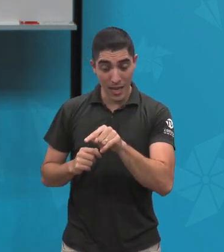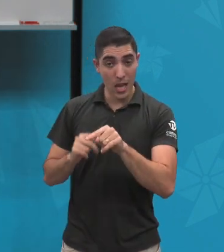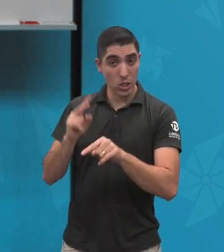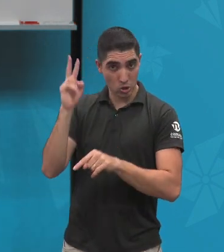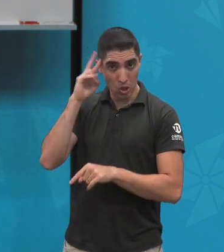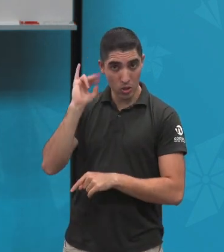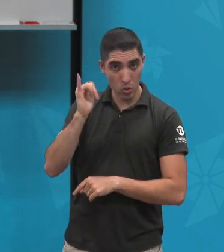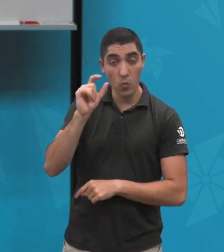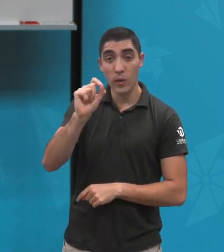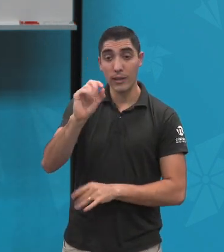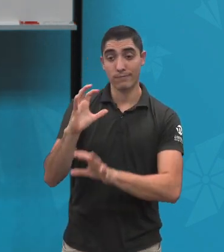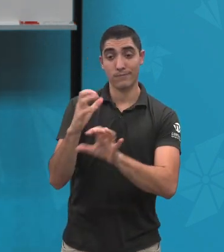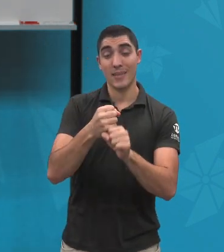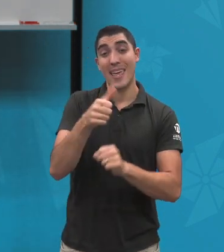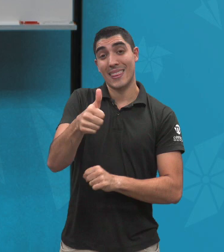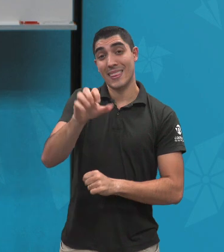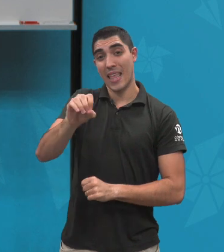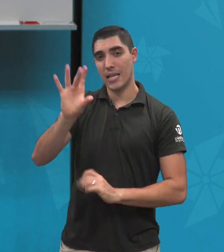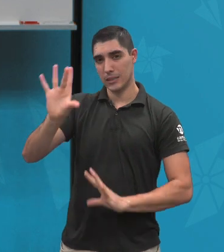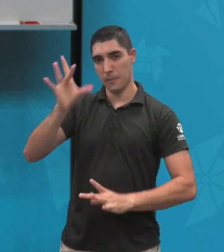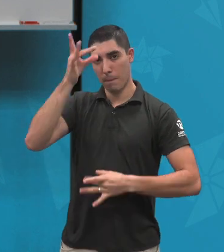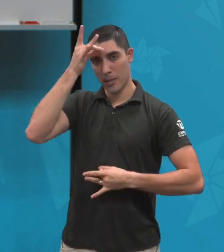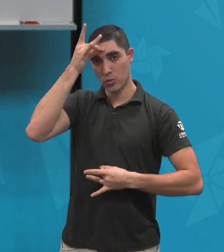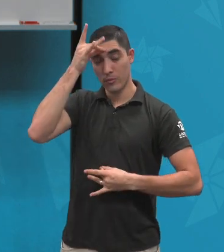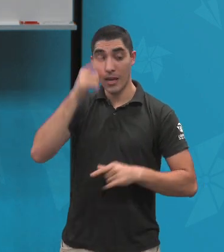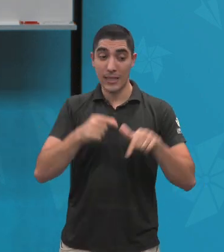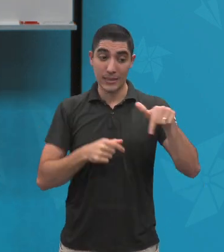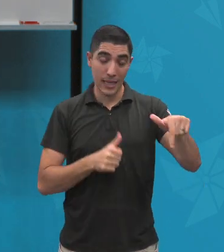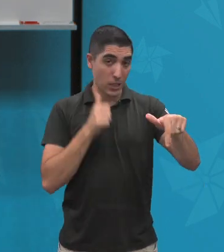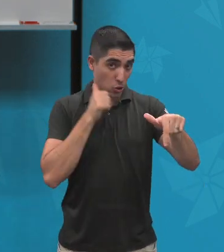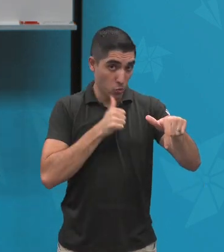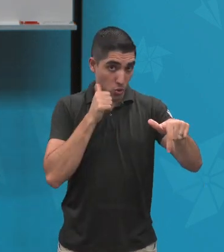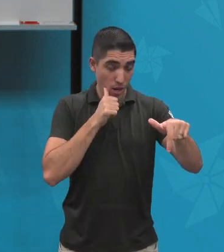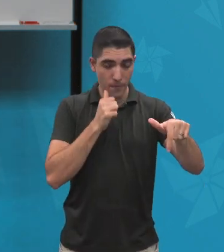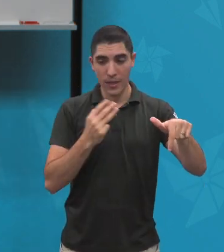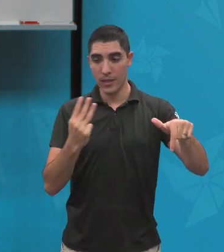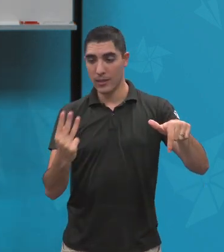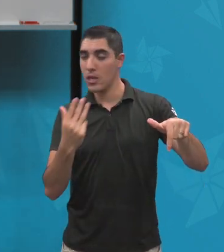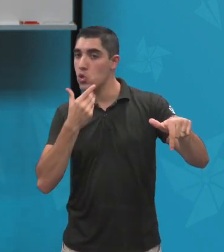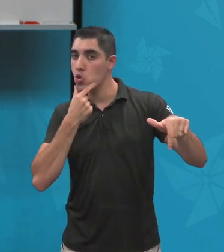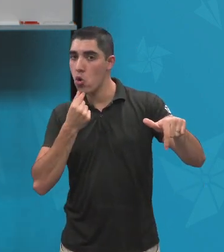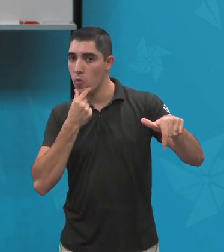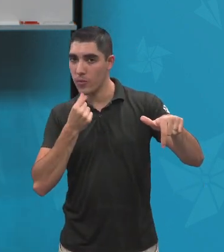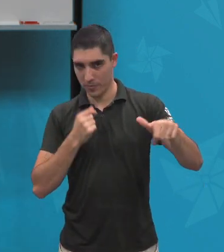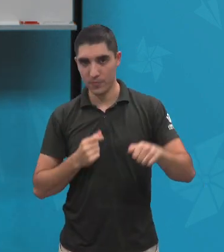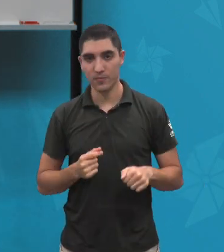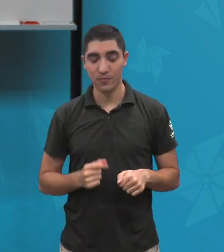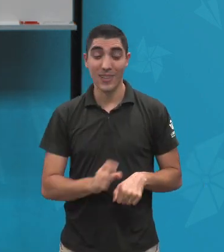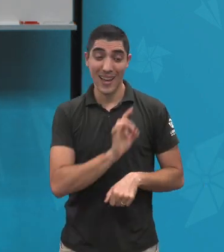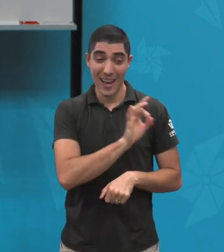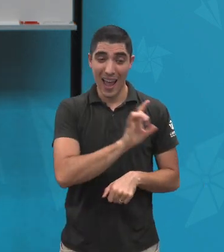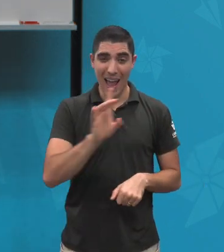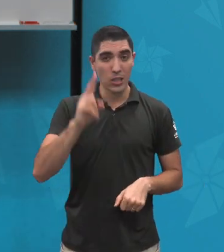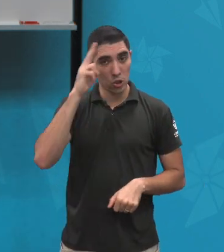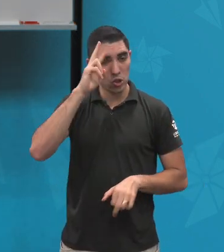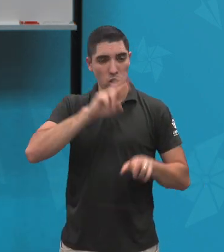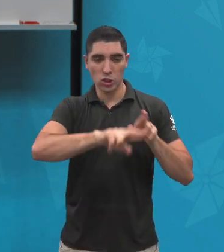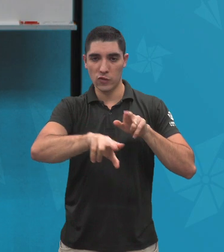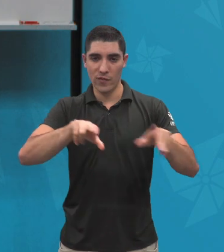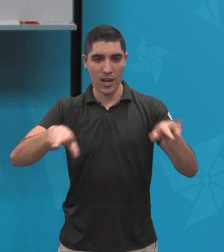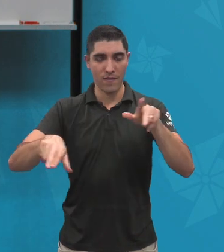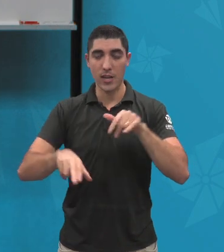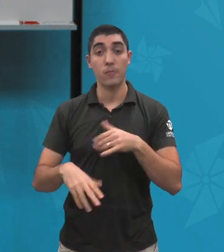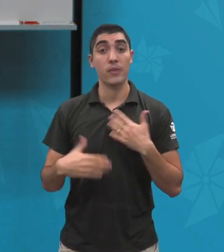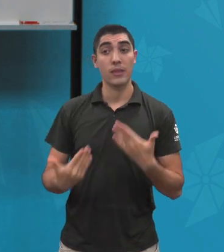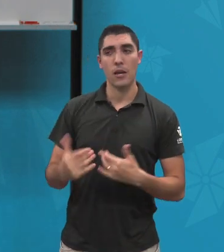são contadas por 10 personagens, 7 mulheres, 3 homens. O